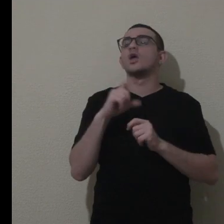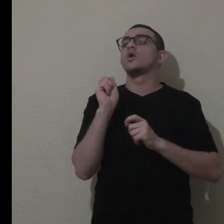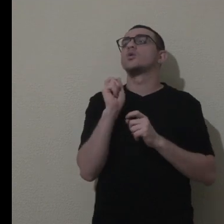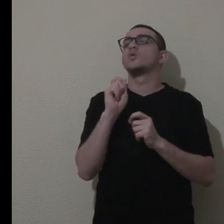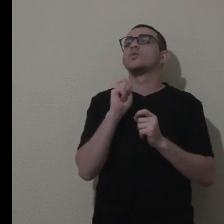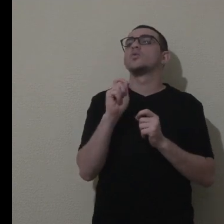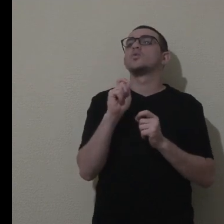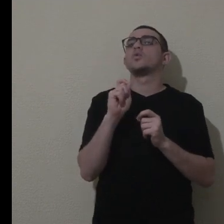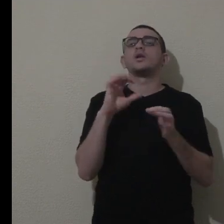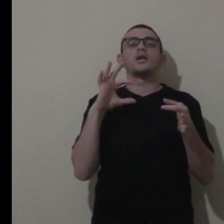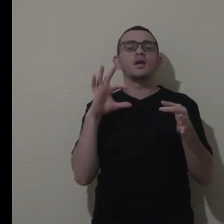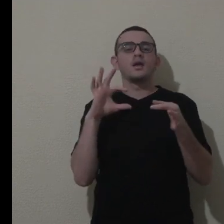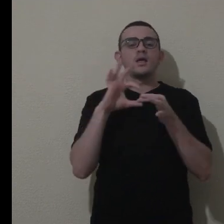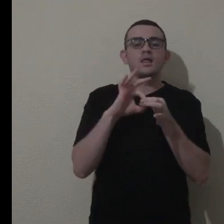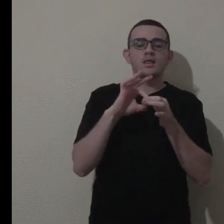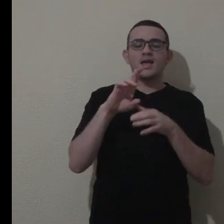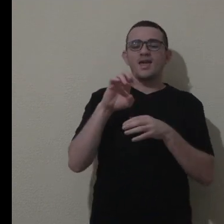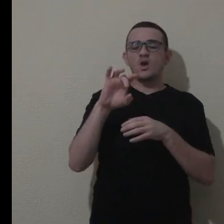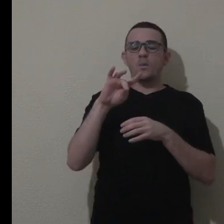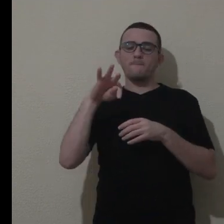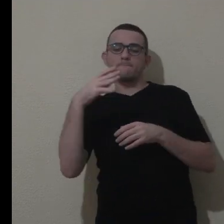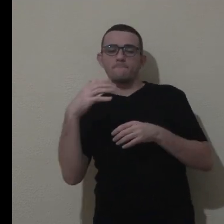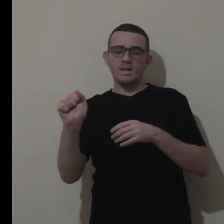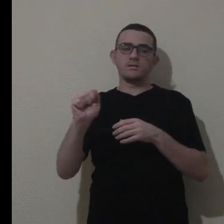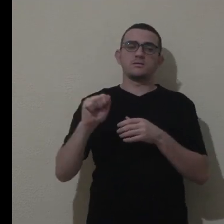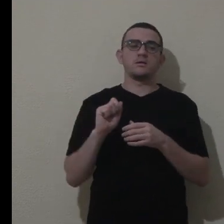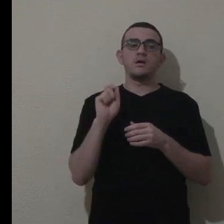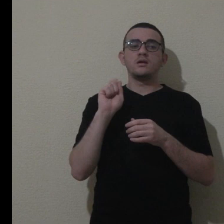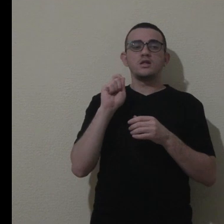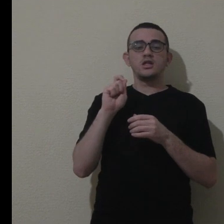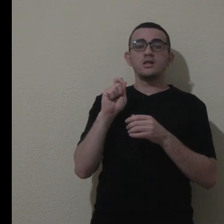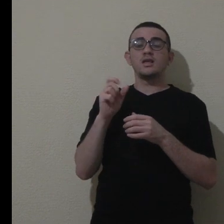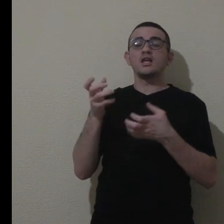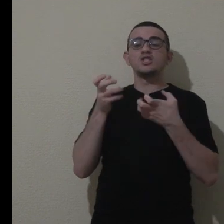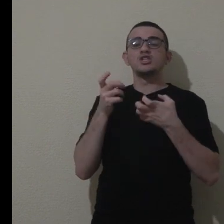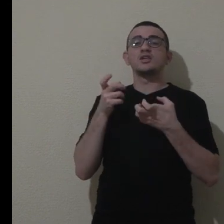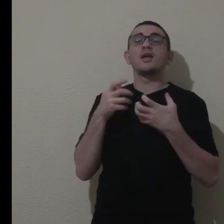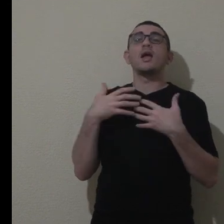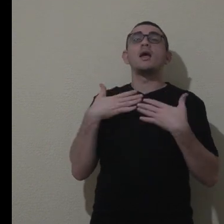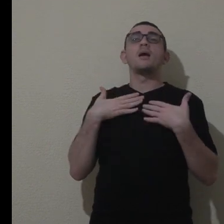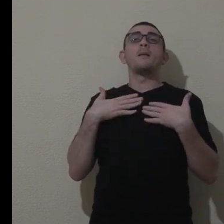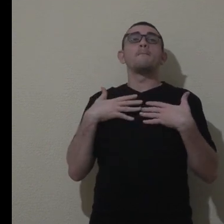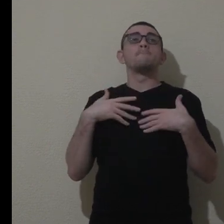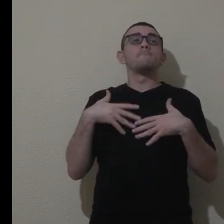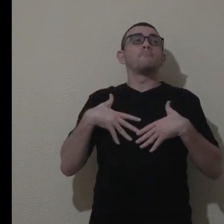gente chama de circuito da recompensa, né? Que nós estamos muito atrás de